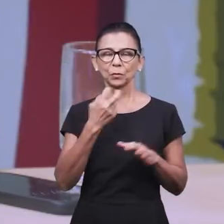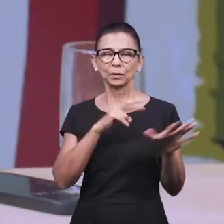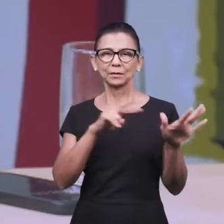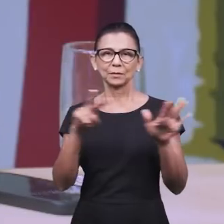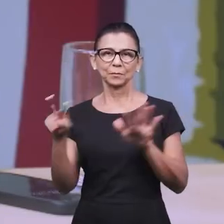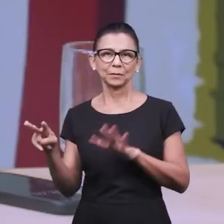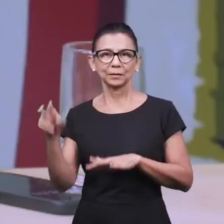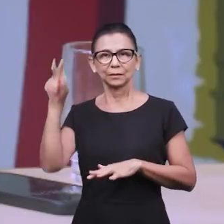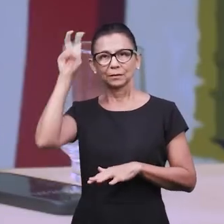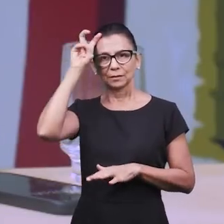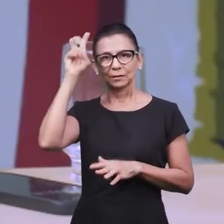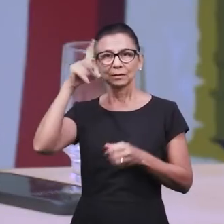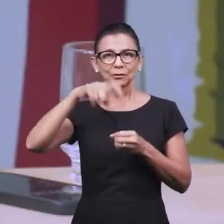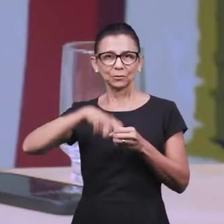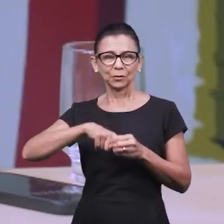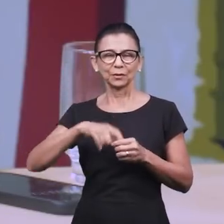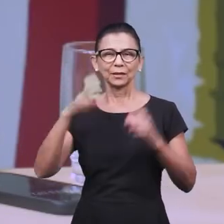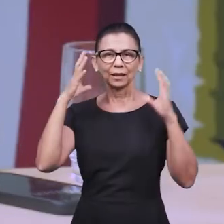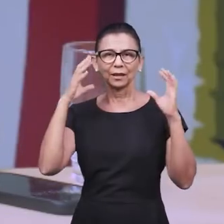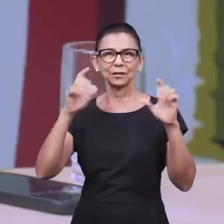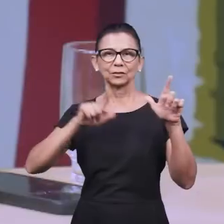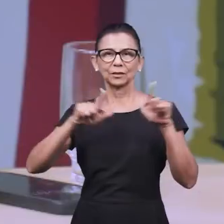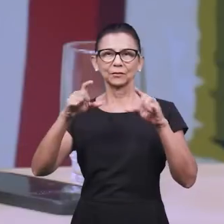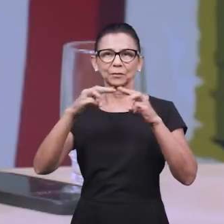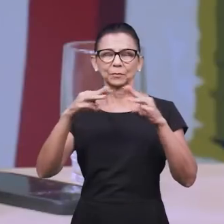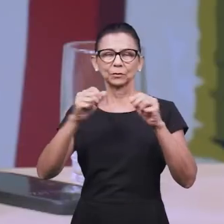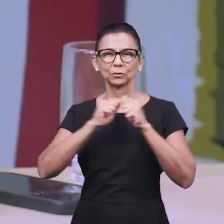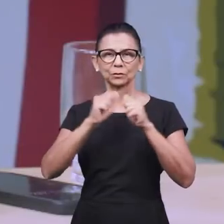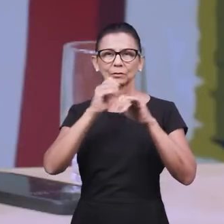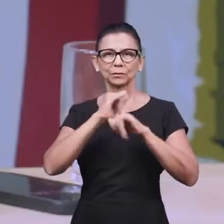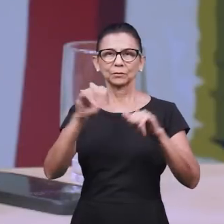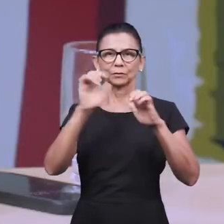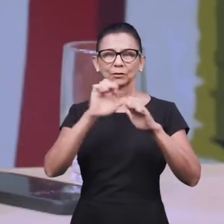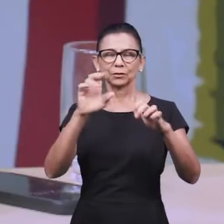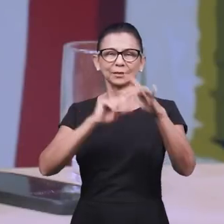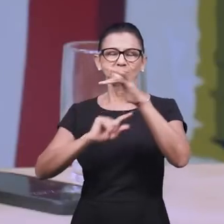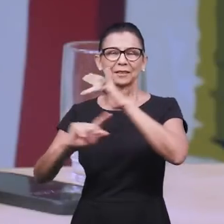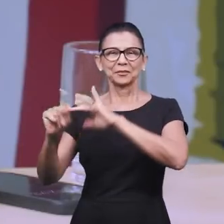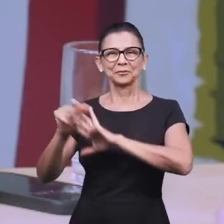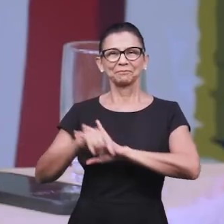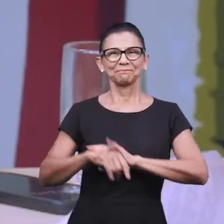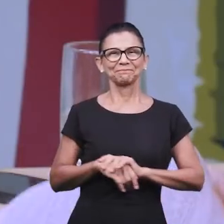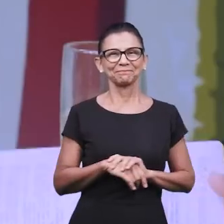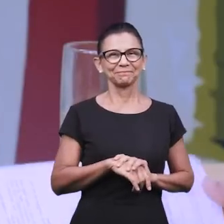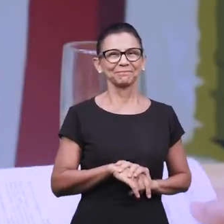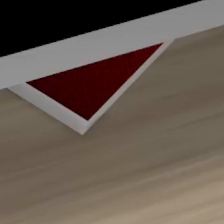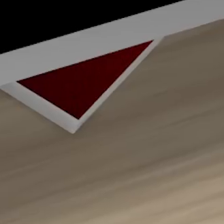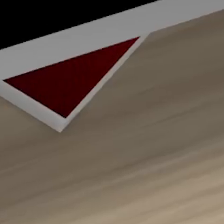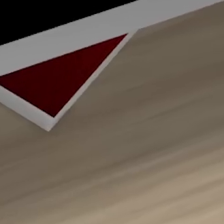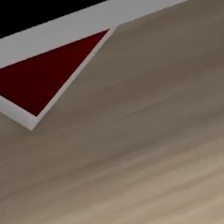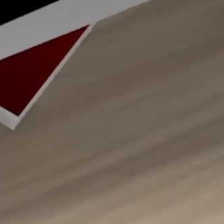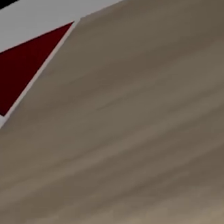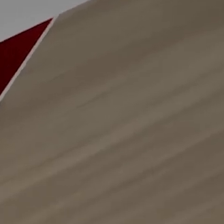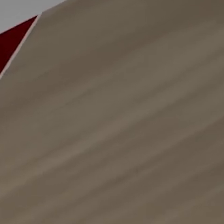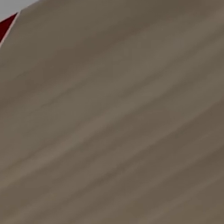todos. Se Deus quiser, quinta-feira estaremos de volta, Rádio e TV Manaim juntas, anunciando o Evangelho Eterno.